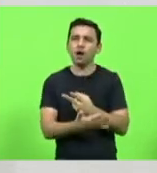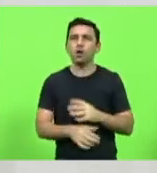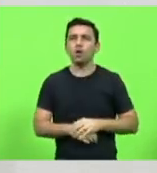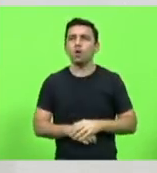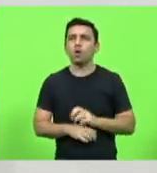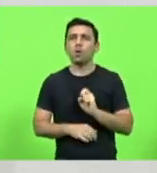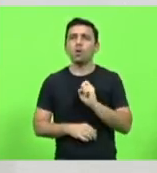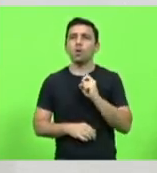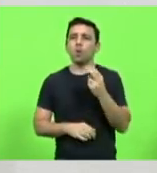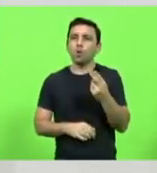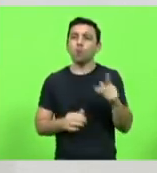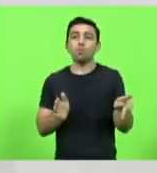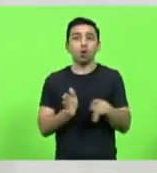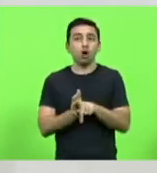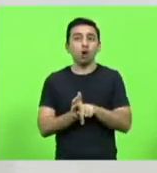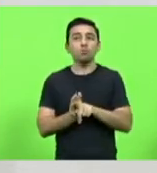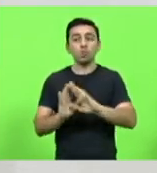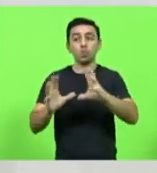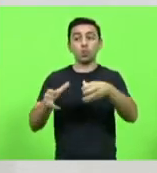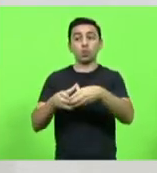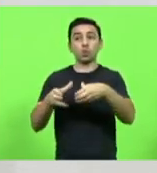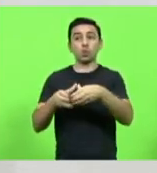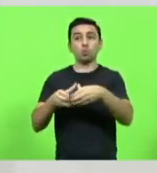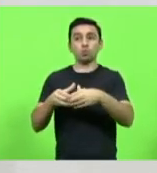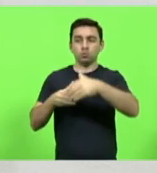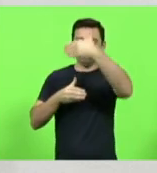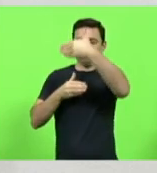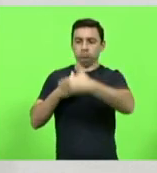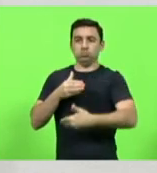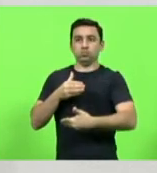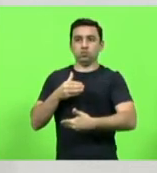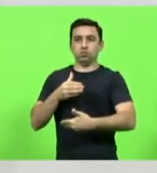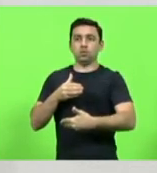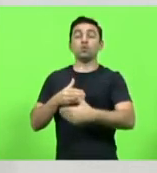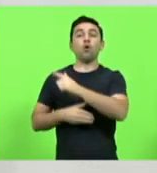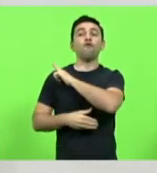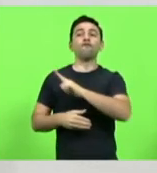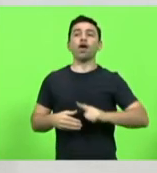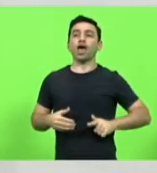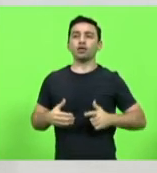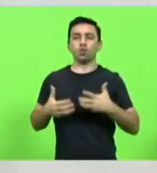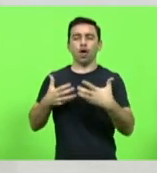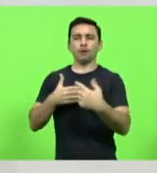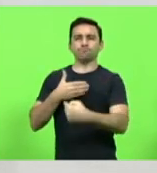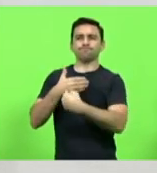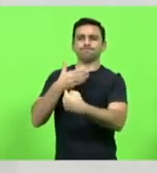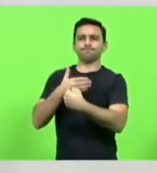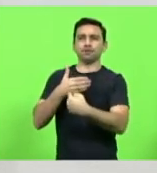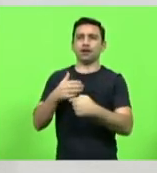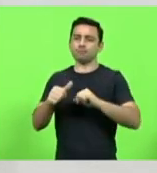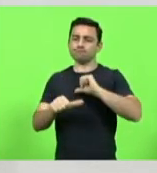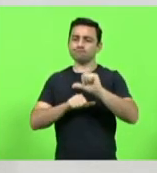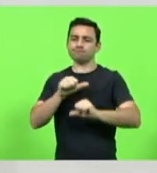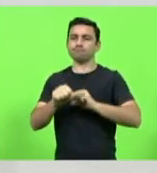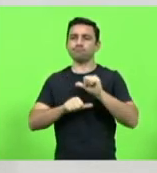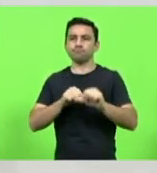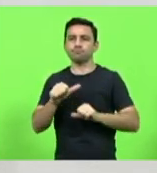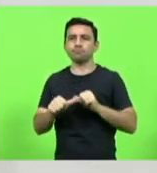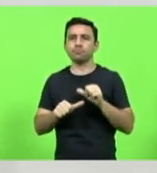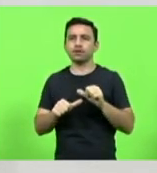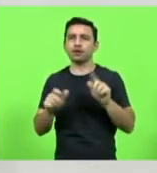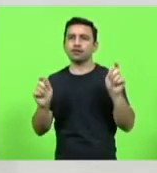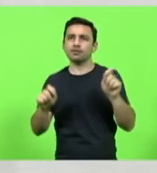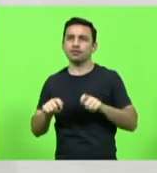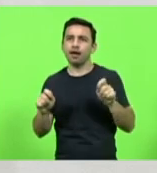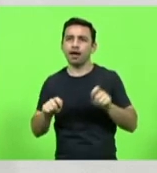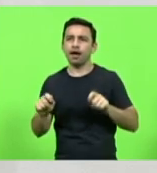fazer parte da tal tropa de choque que o governo vai querer fazer, né? E aí se alternar aqui agora, batendo